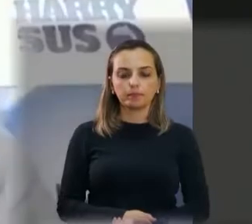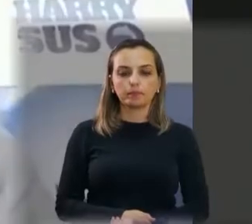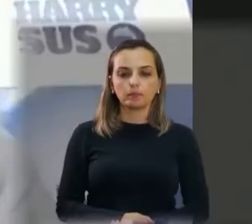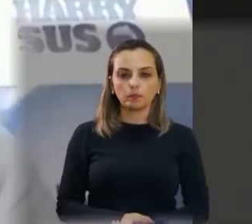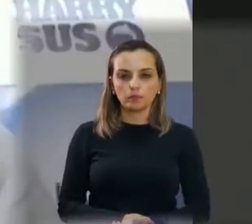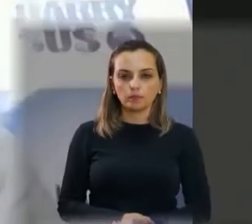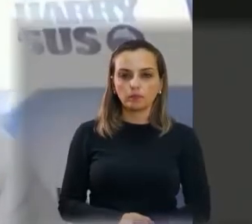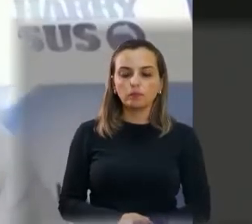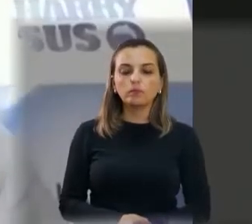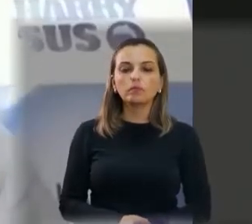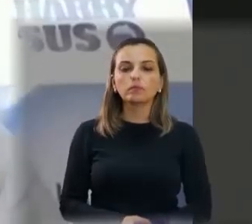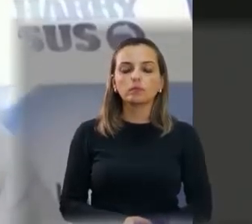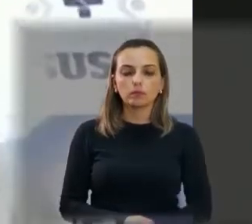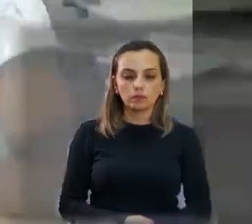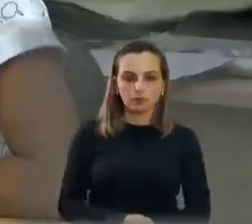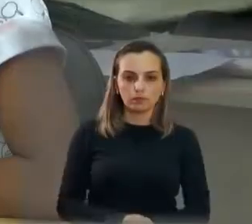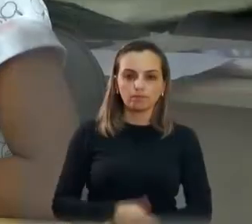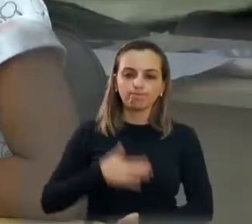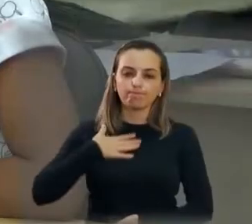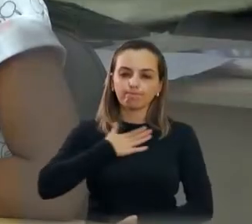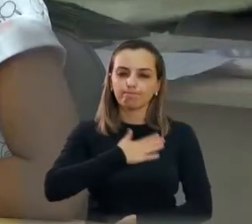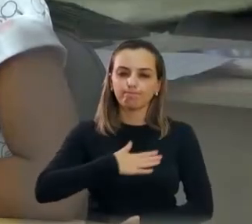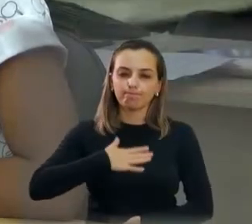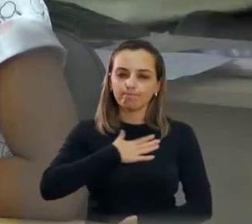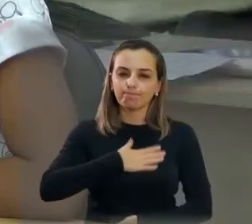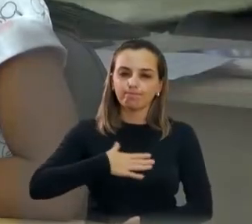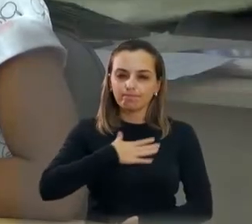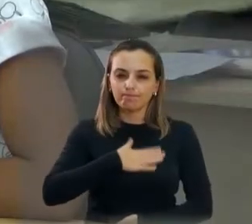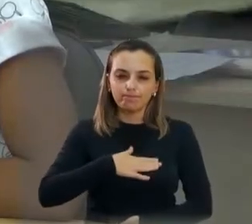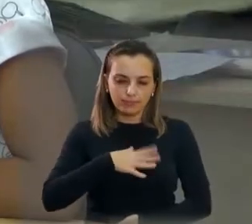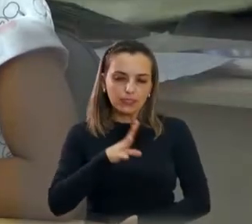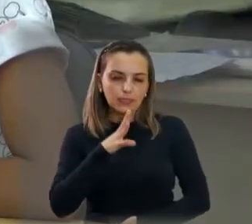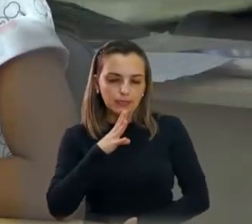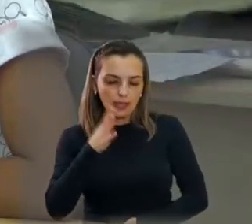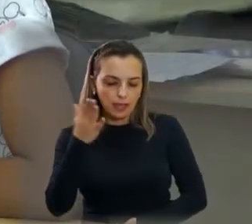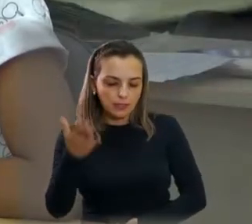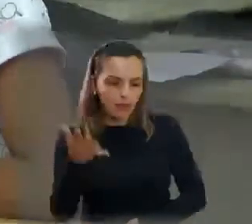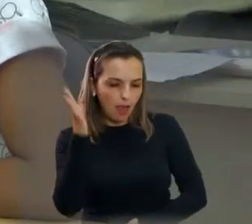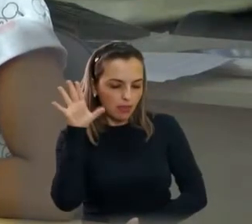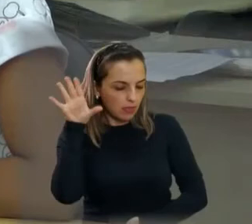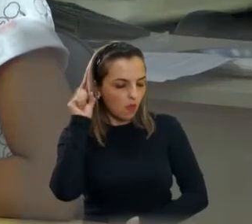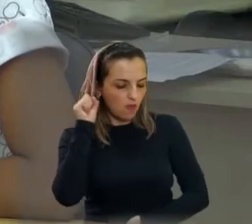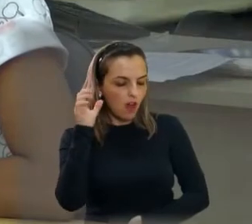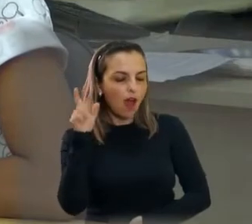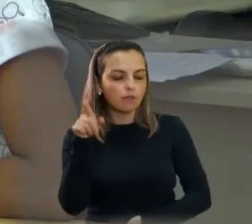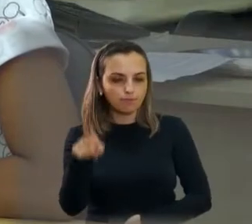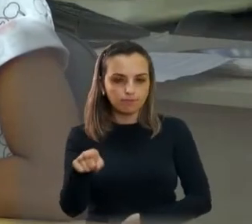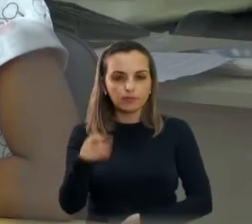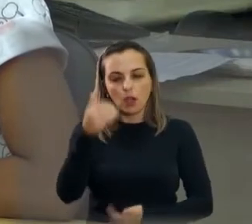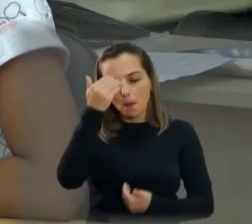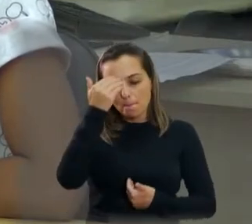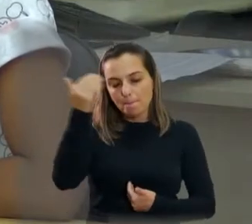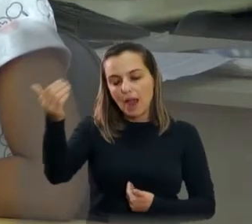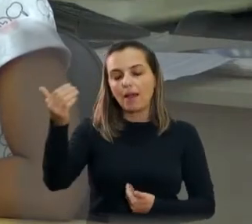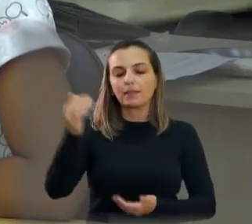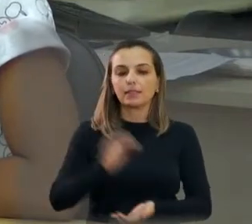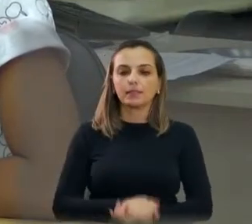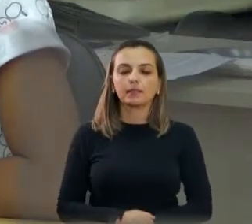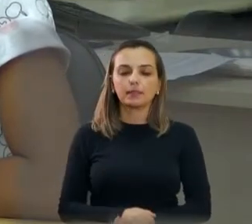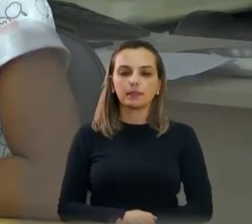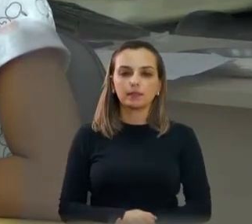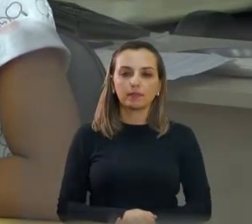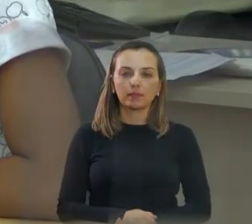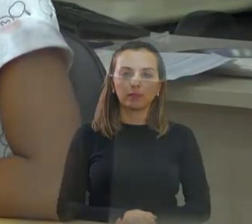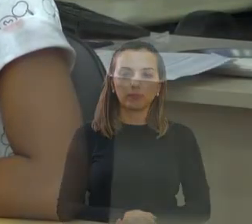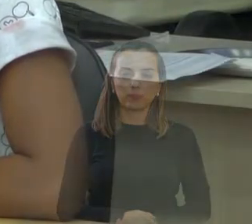Obrigada, Haroldo. Um prazer imenso te ouvir. Muito obrigada pela disponibilidade, a participação e as palavras. Muito